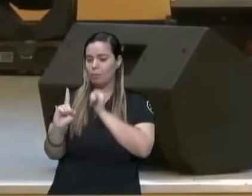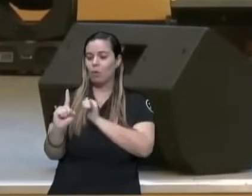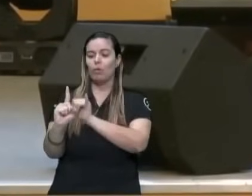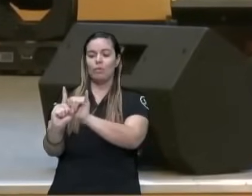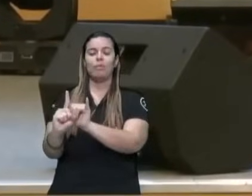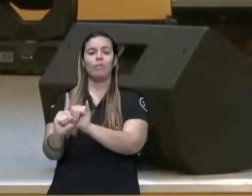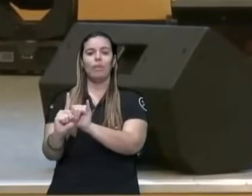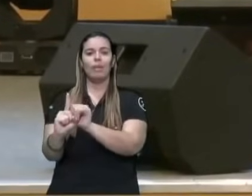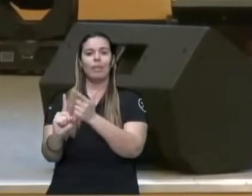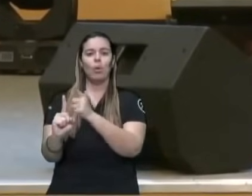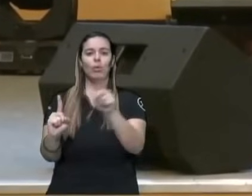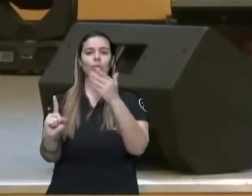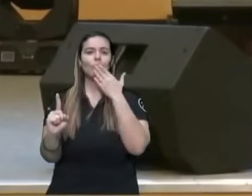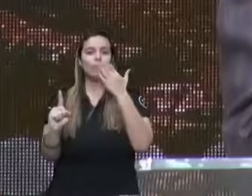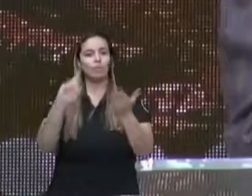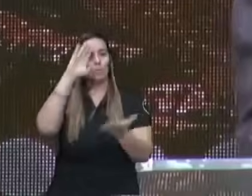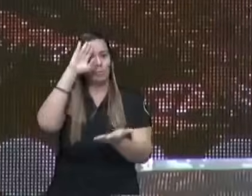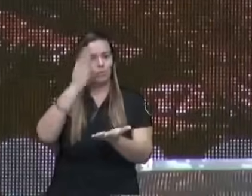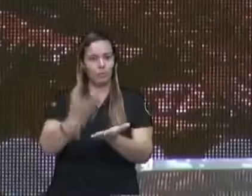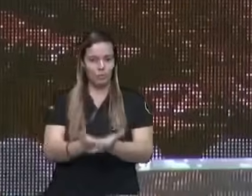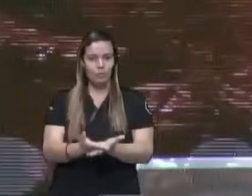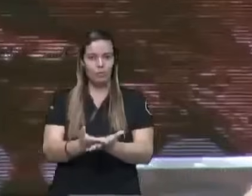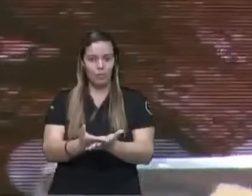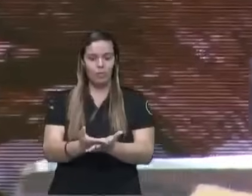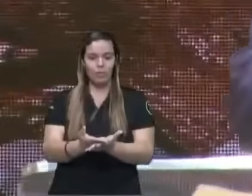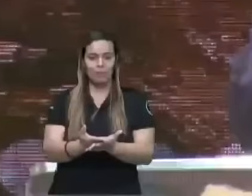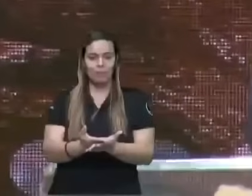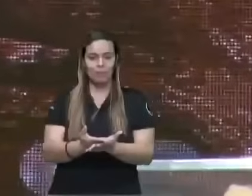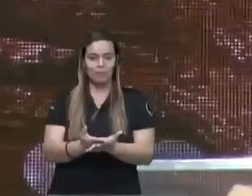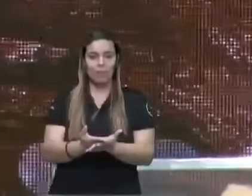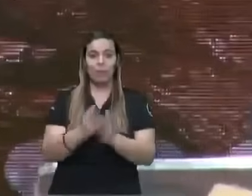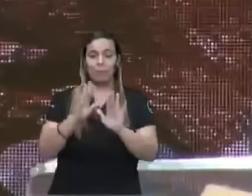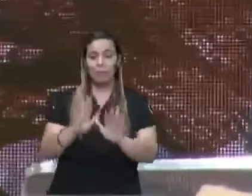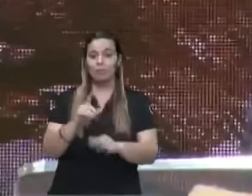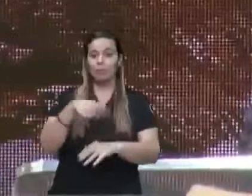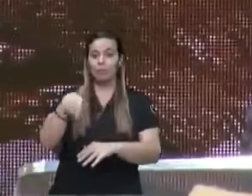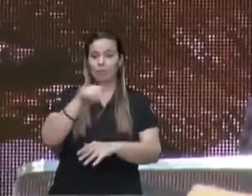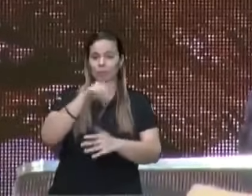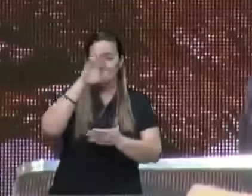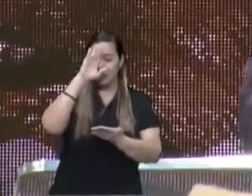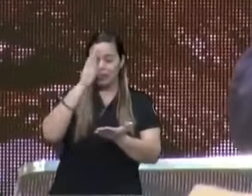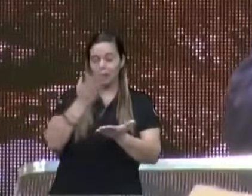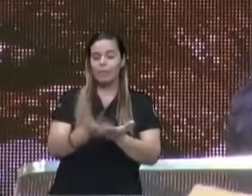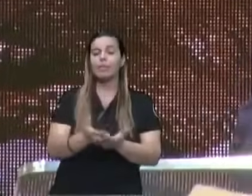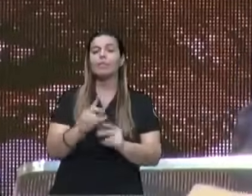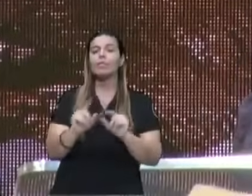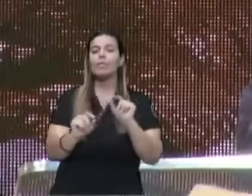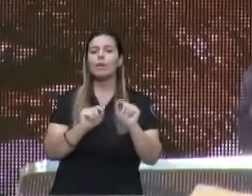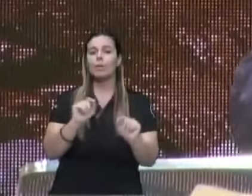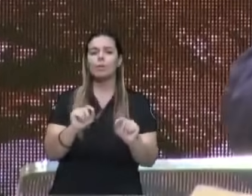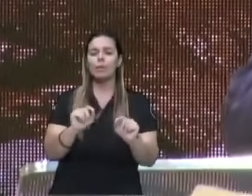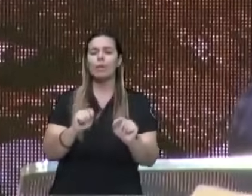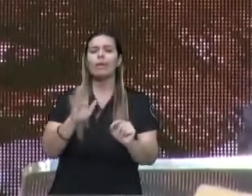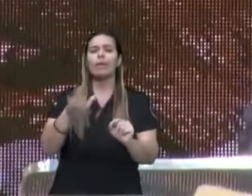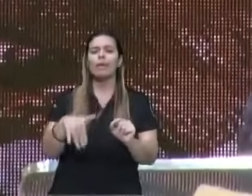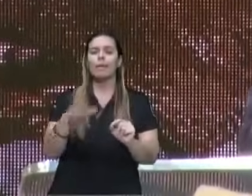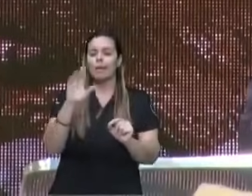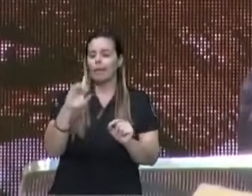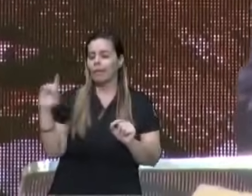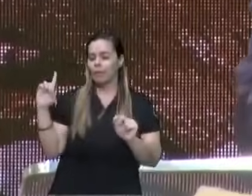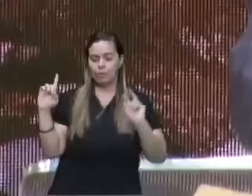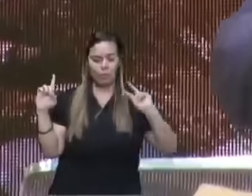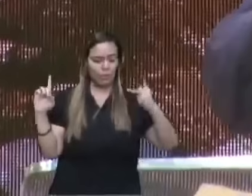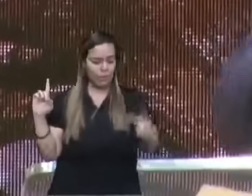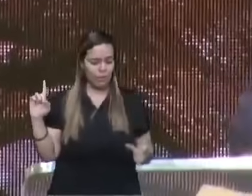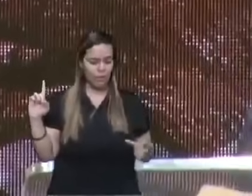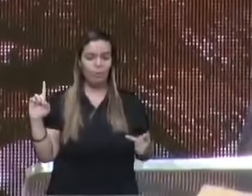nessa confiança. Ele está falando na confiança onde você acredita mais no ser humano,